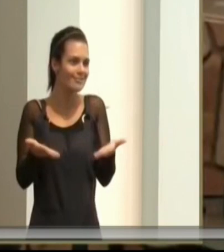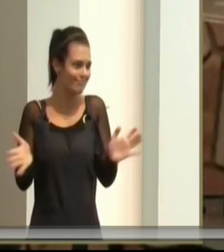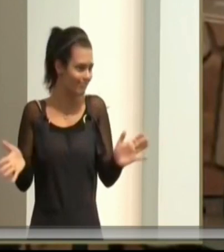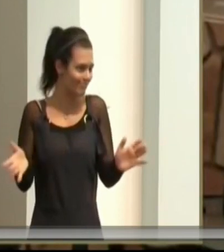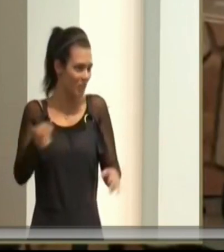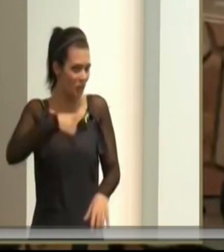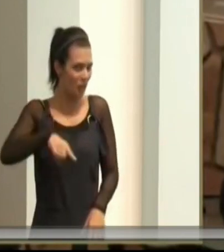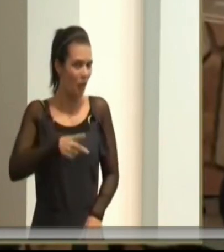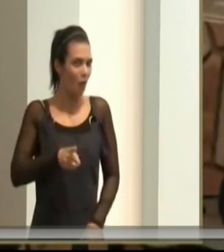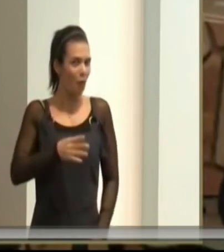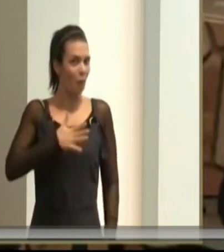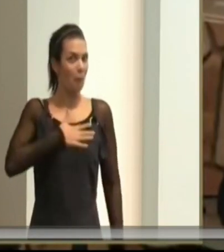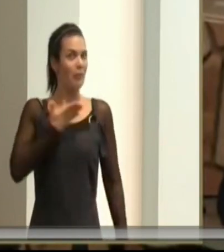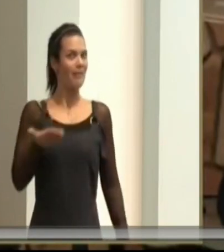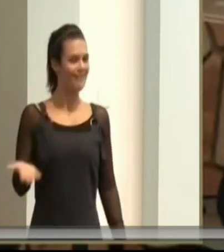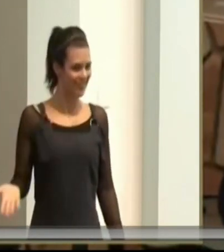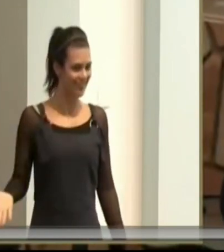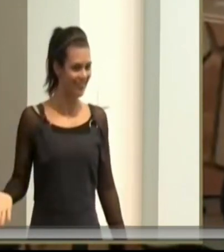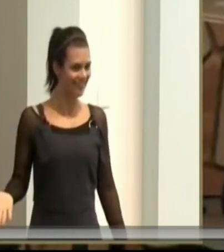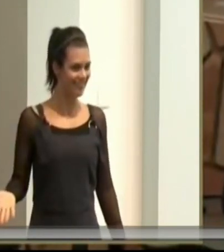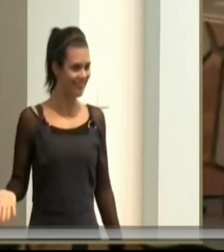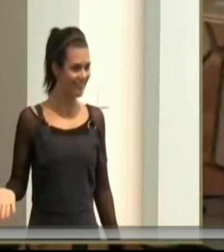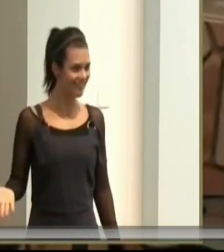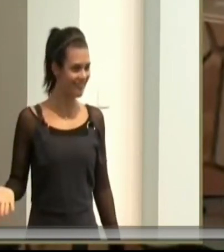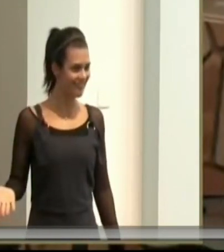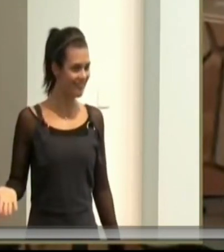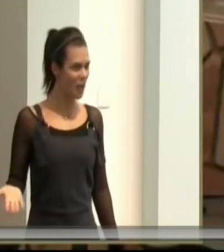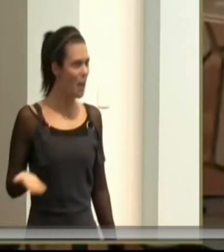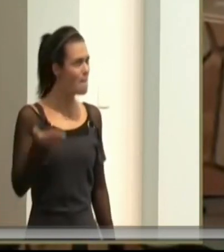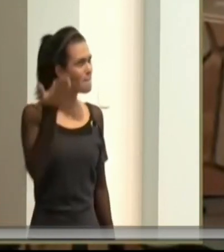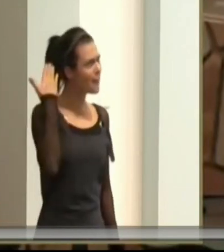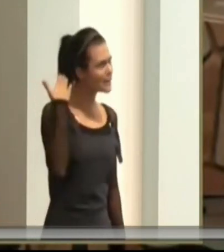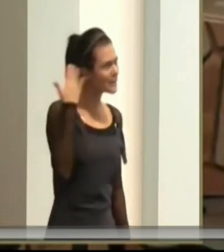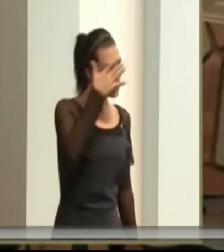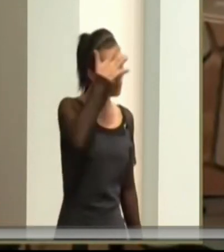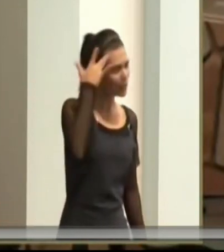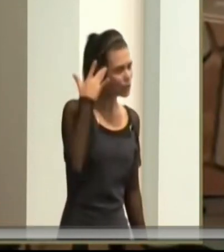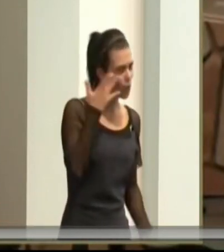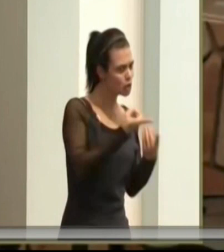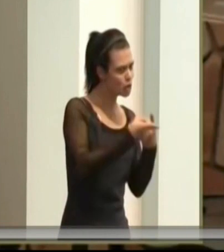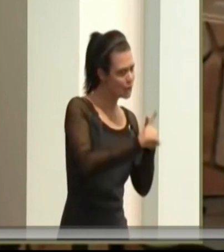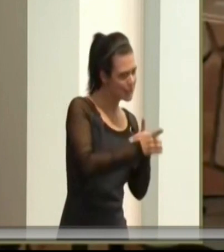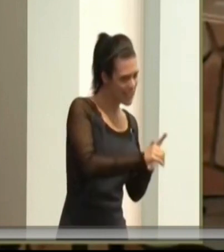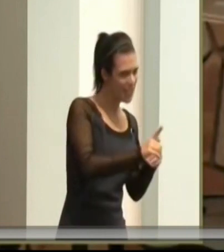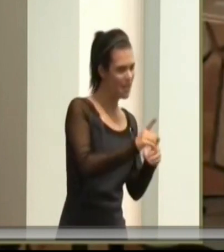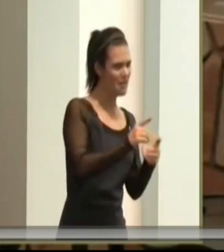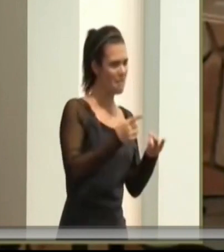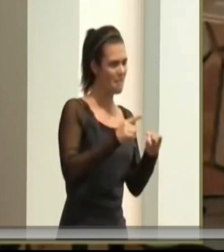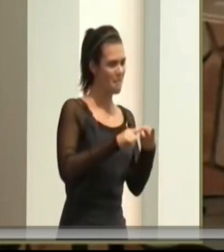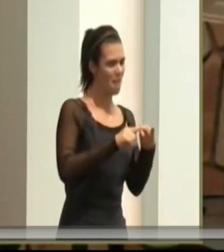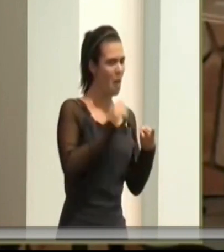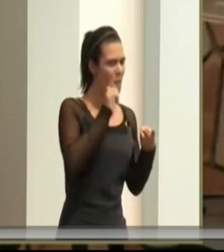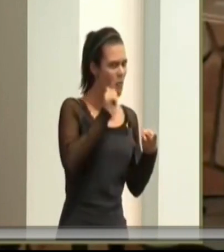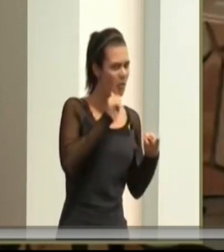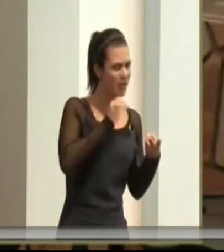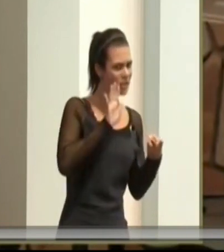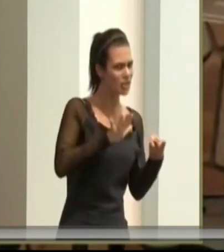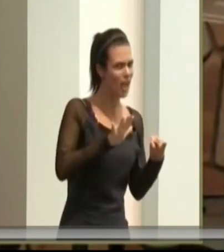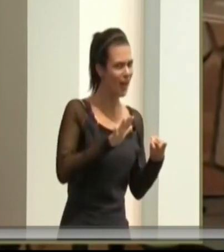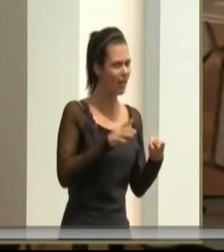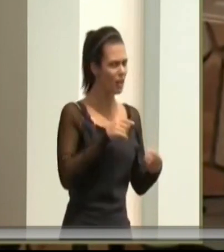depois? Se naquela época já havia alguma dúvida, alguma intenção de mascarar